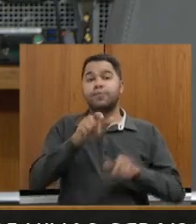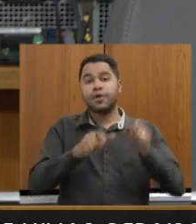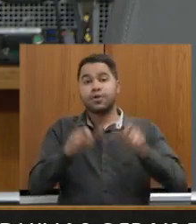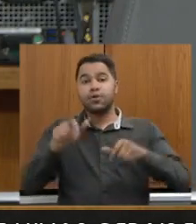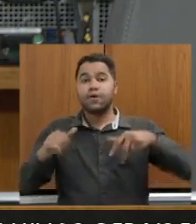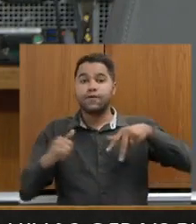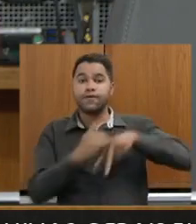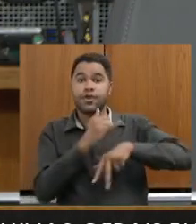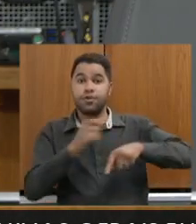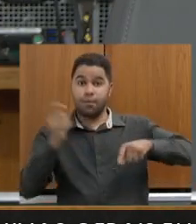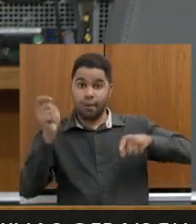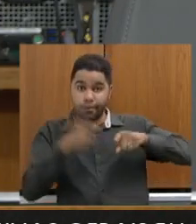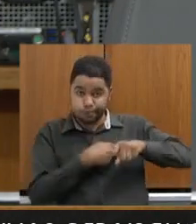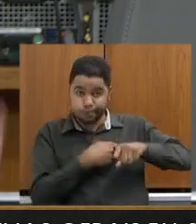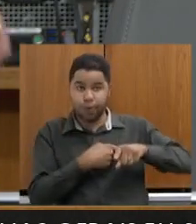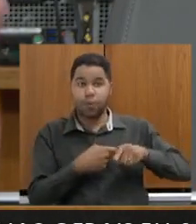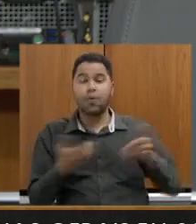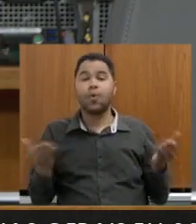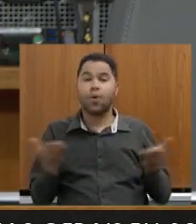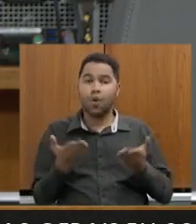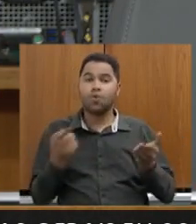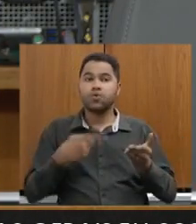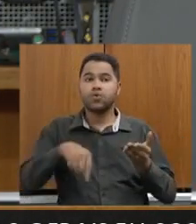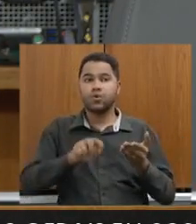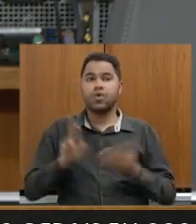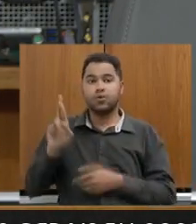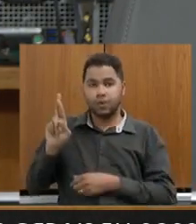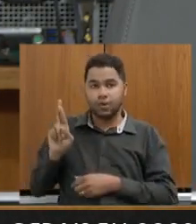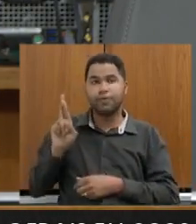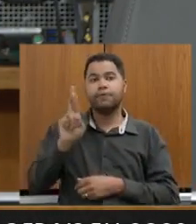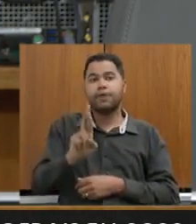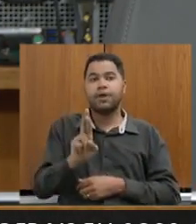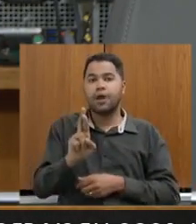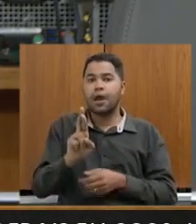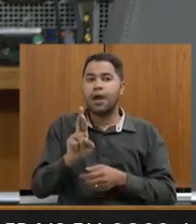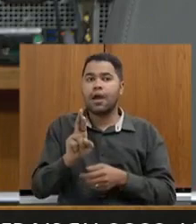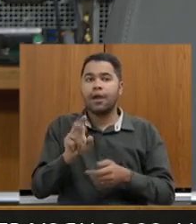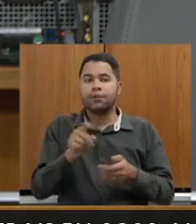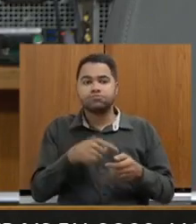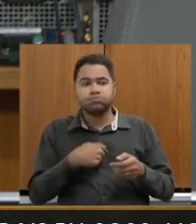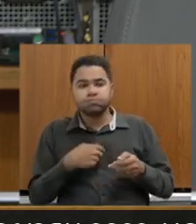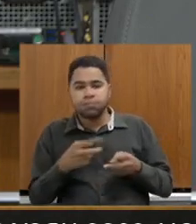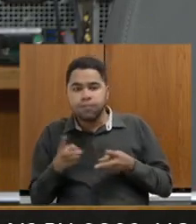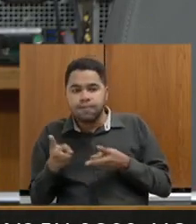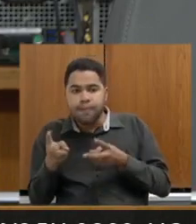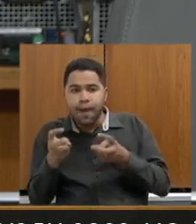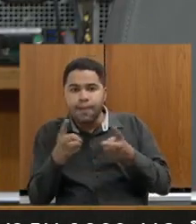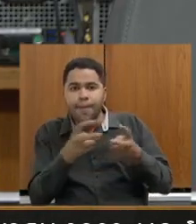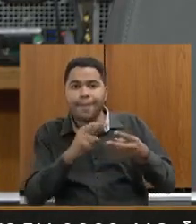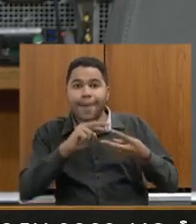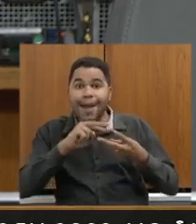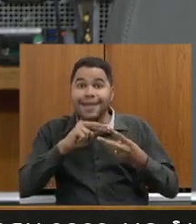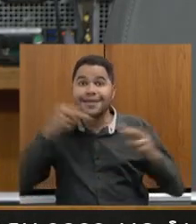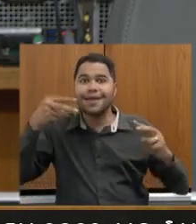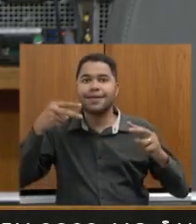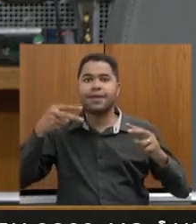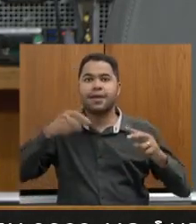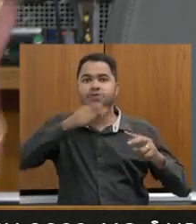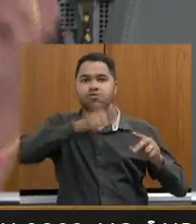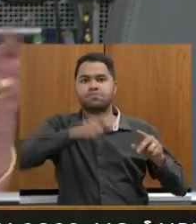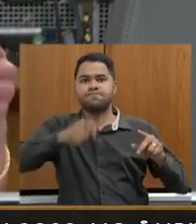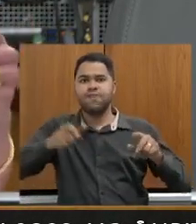vítimas de abuso sexual e hoje nós somos referência na captação de DNA de estupradores